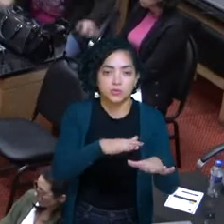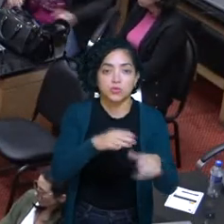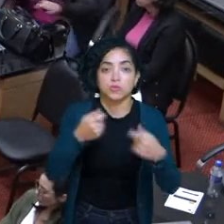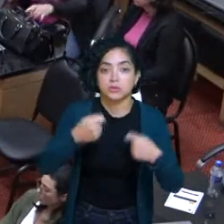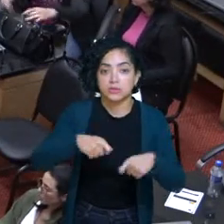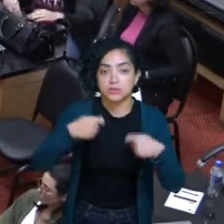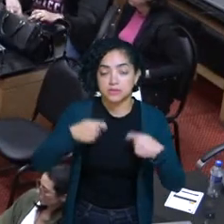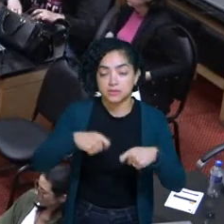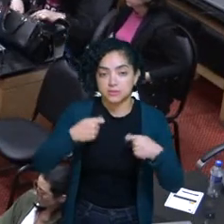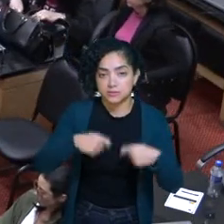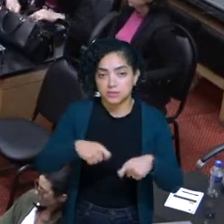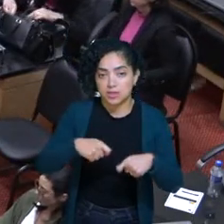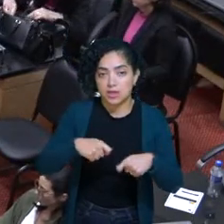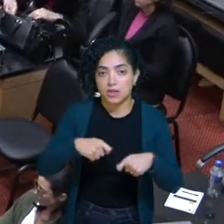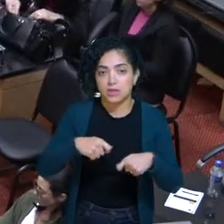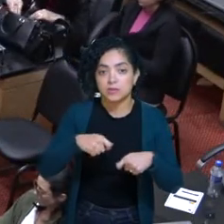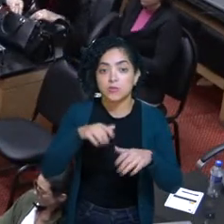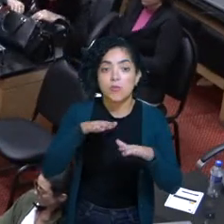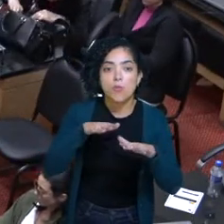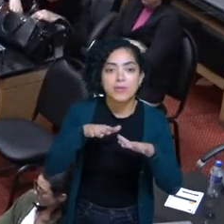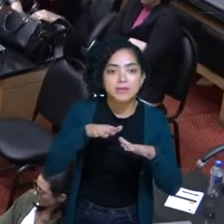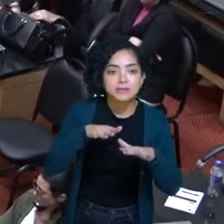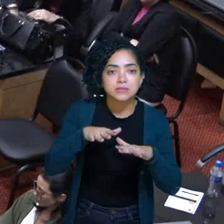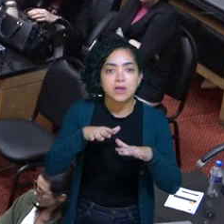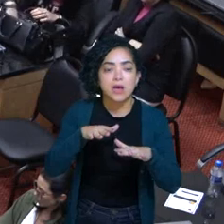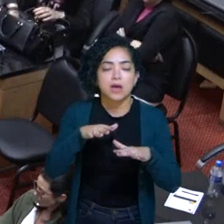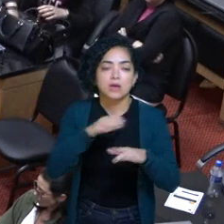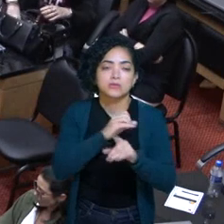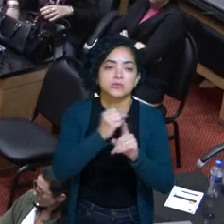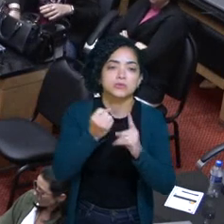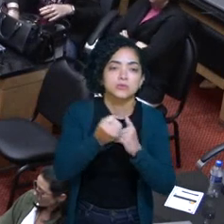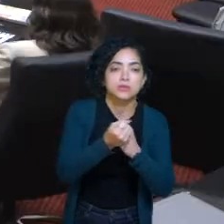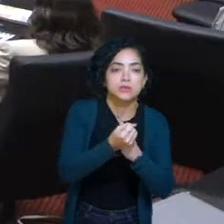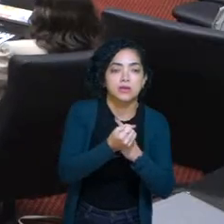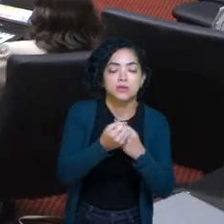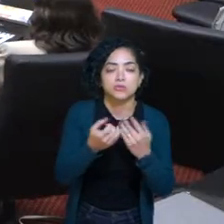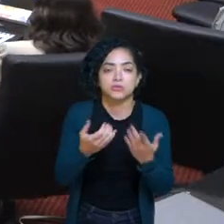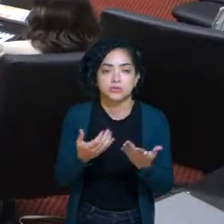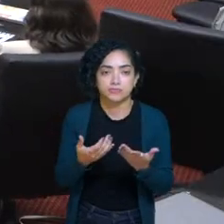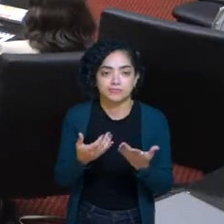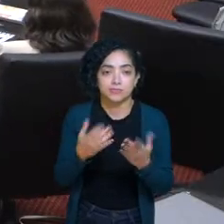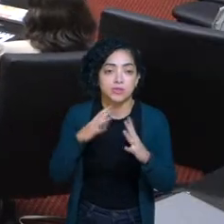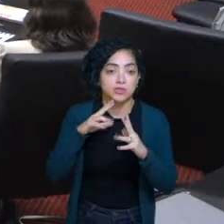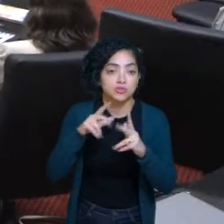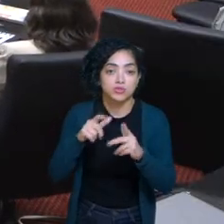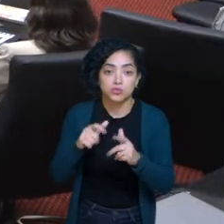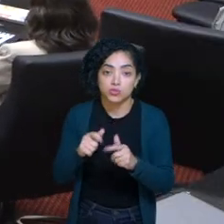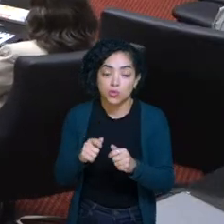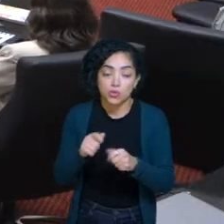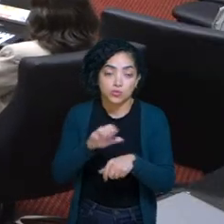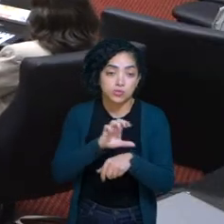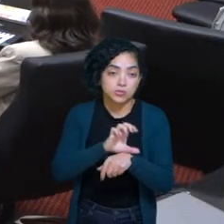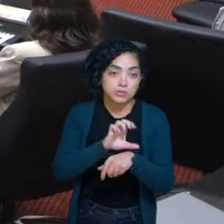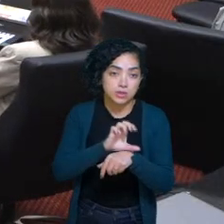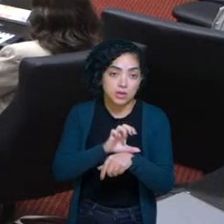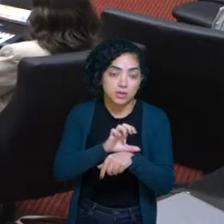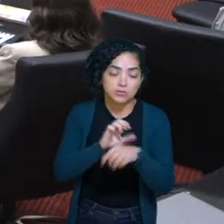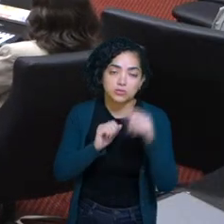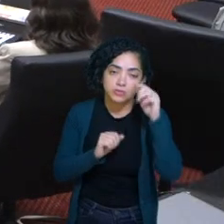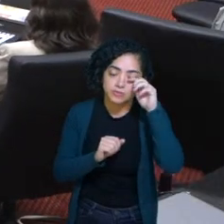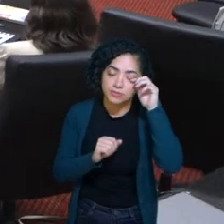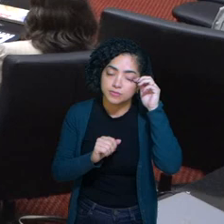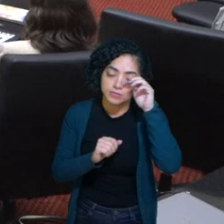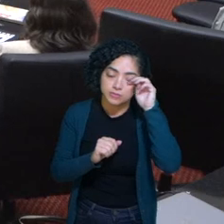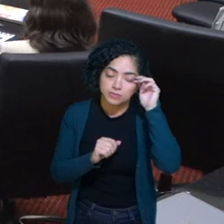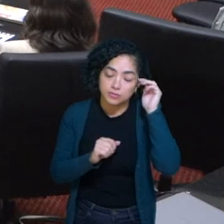necessário de mobilização da sociedade civil de todas as do Estado inclusive de todas